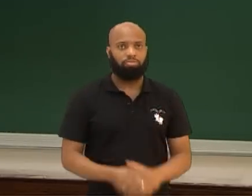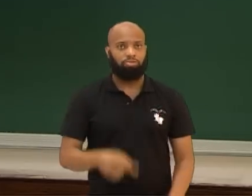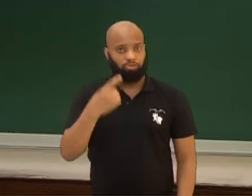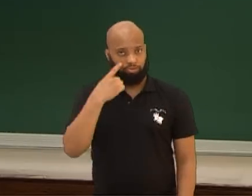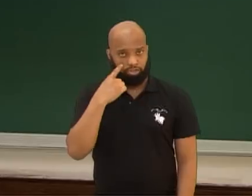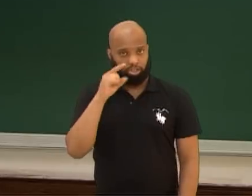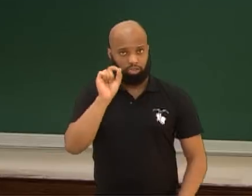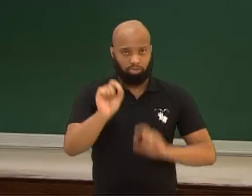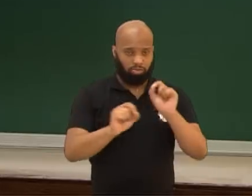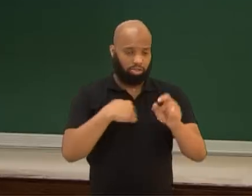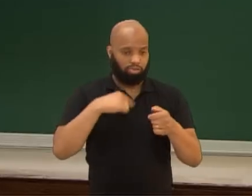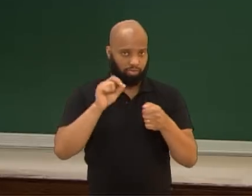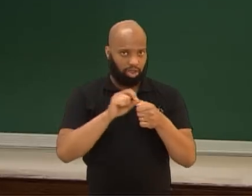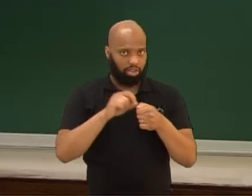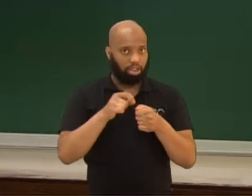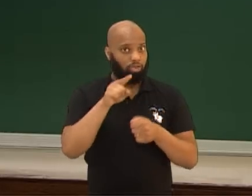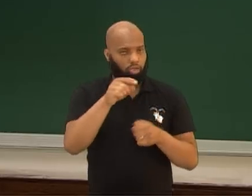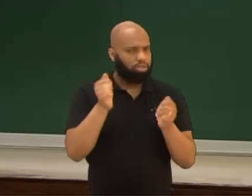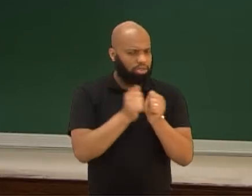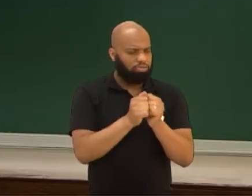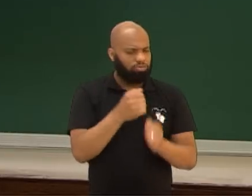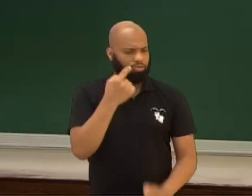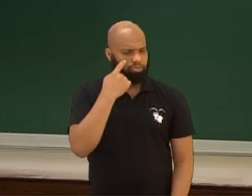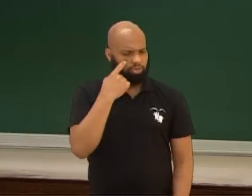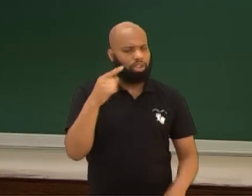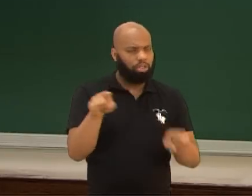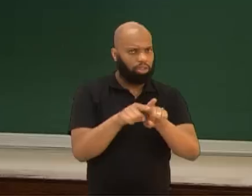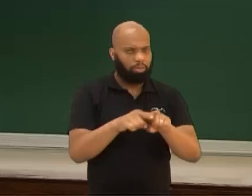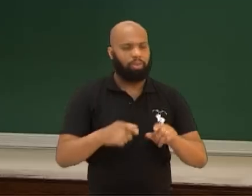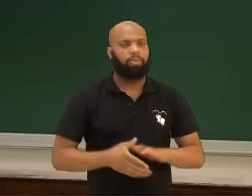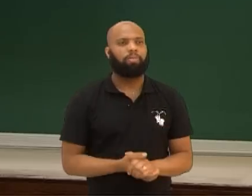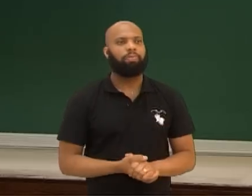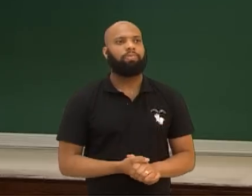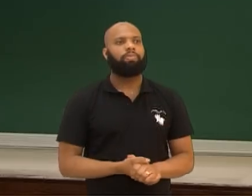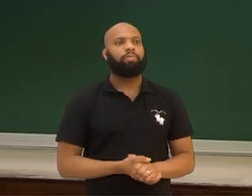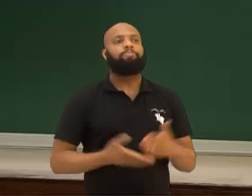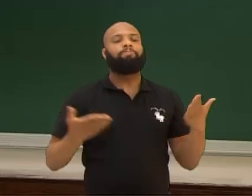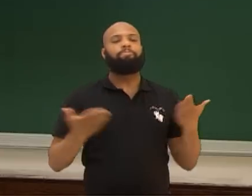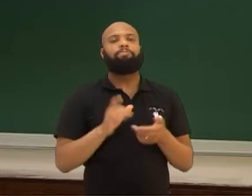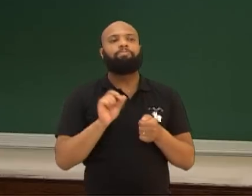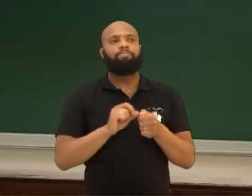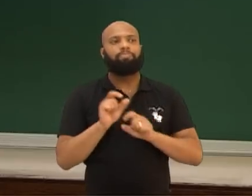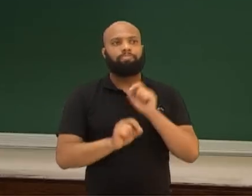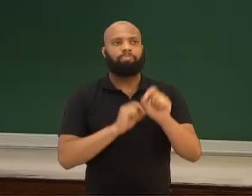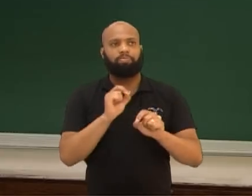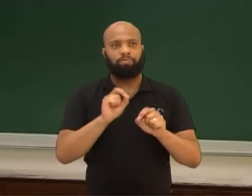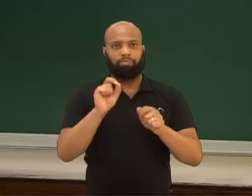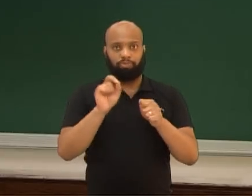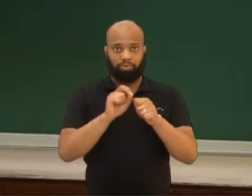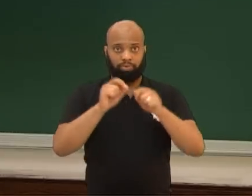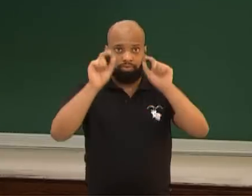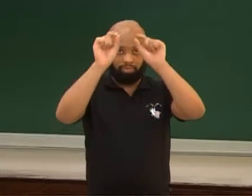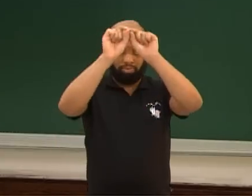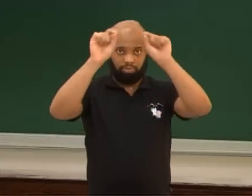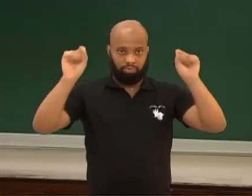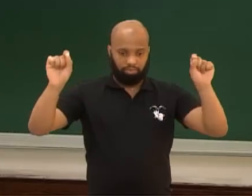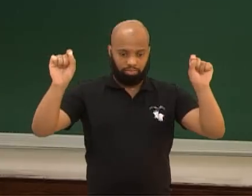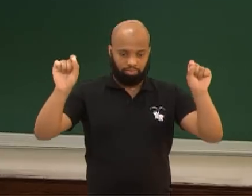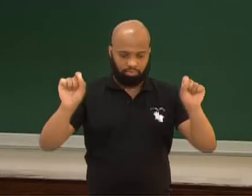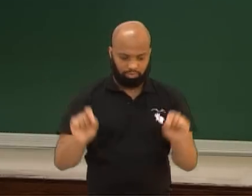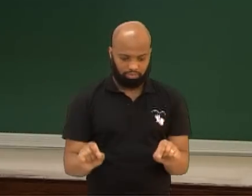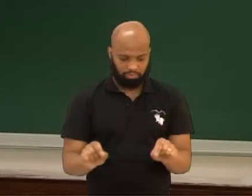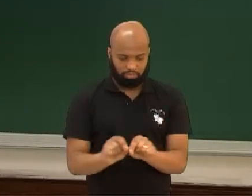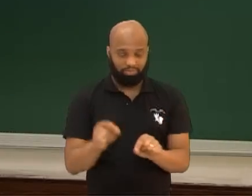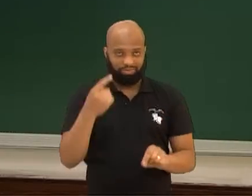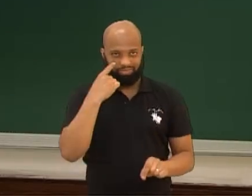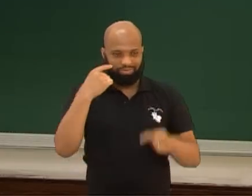fazer aqui, eu gostaria que vocês fossem acompanhando comigo. Nós vamos traçar as diagonais a partir de um vértice. Bom, o que é